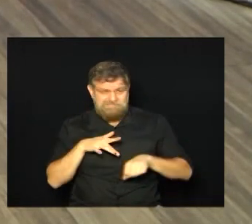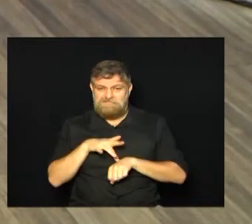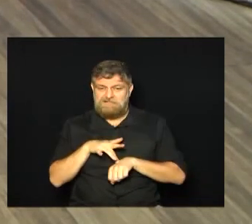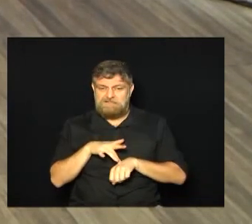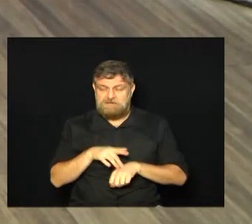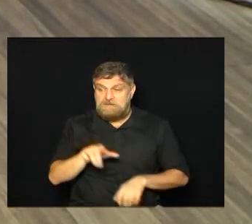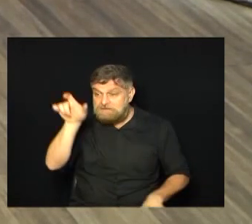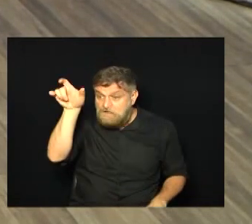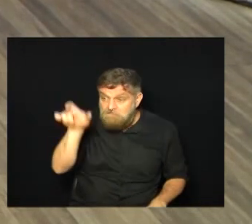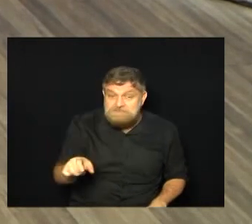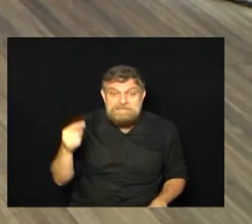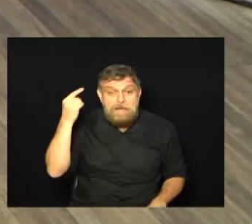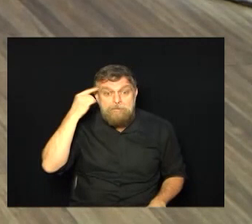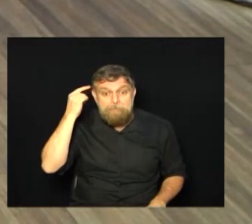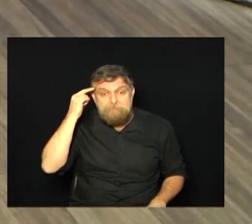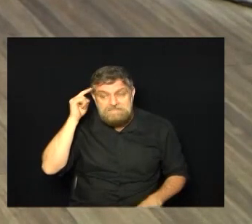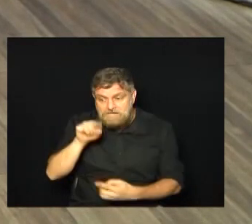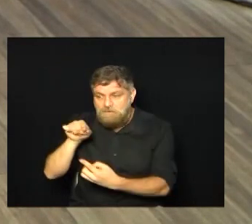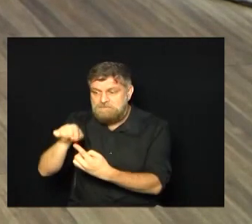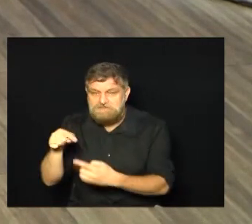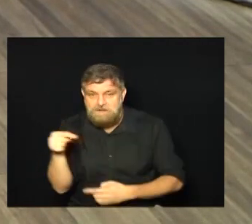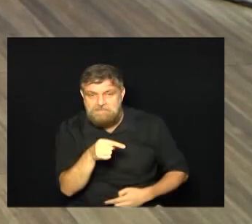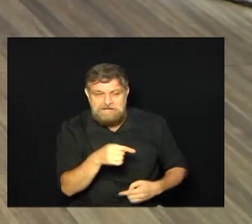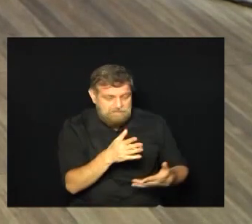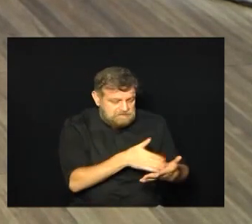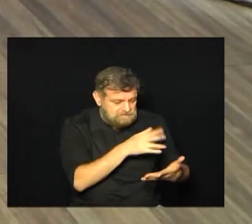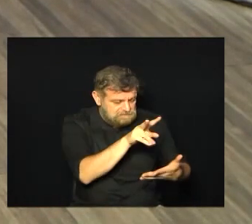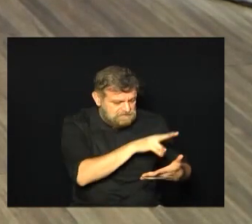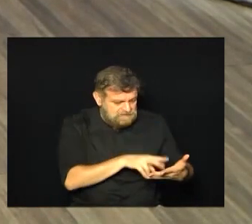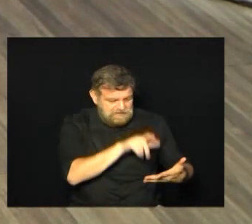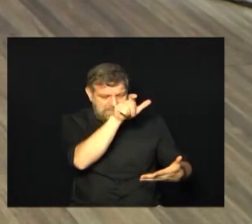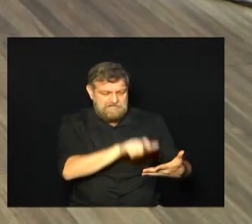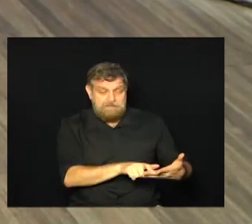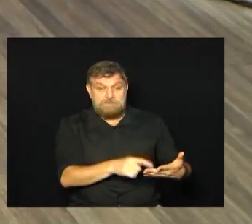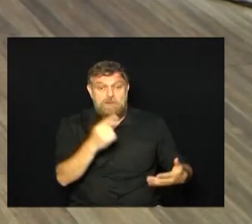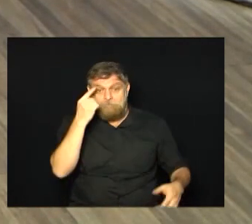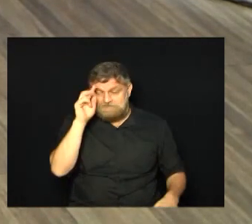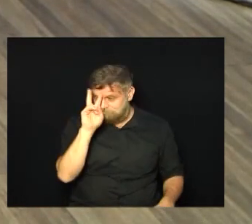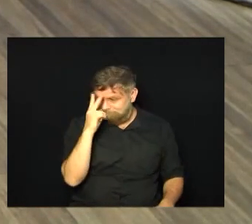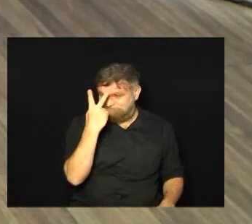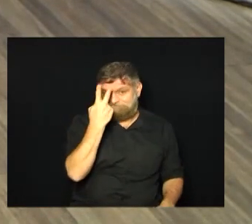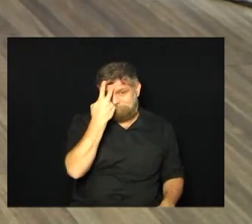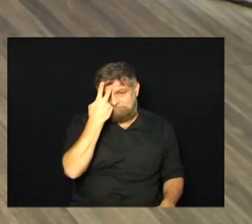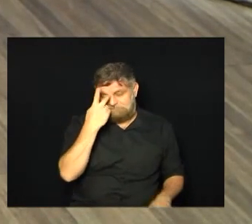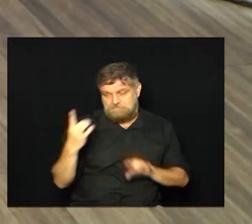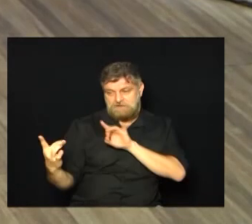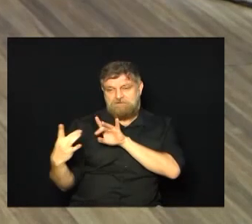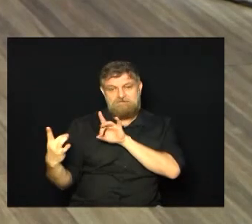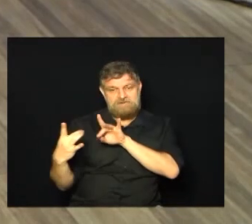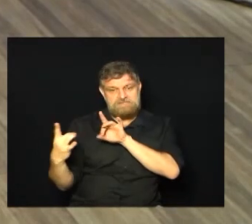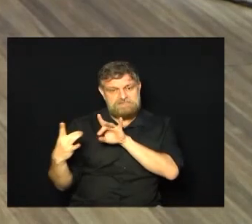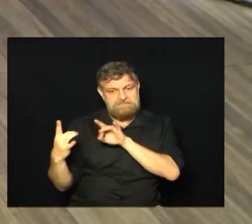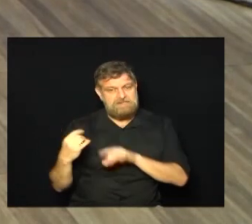Então, você está pensando de uma forma e ela está lendo, só que ela está enxergando de uma outra. E aí, esse feedback eu acho que é